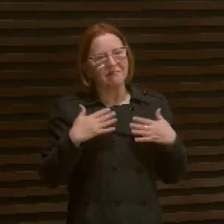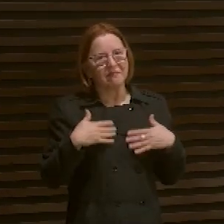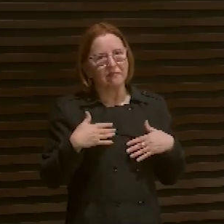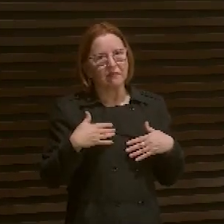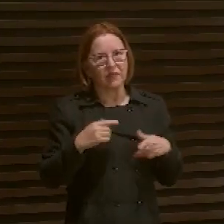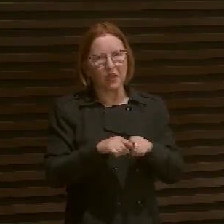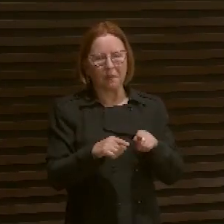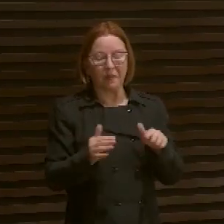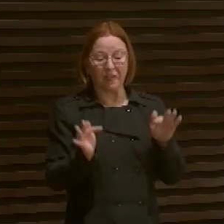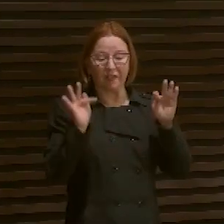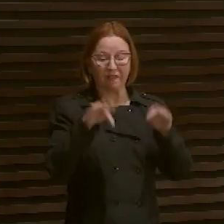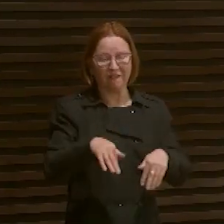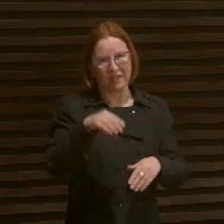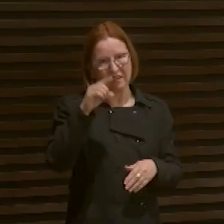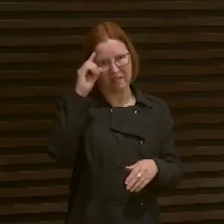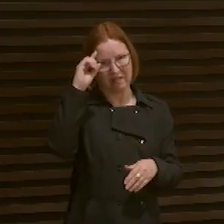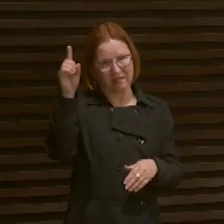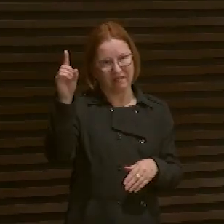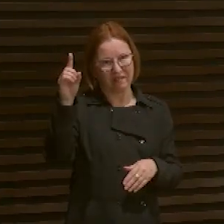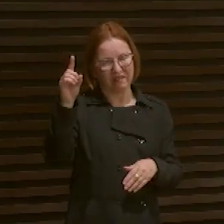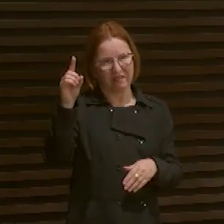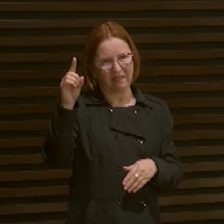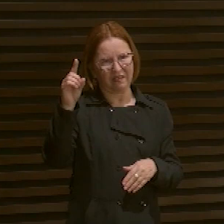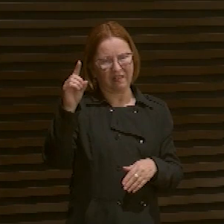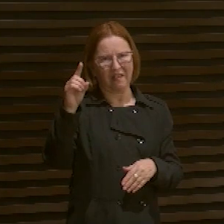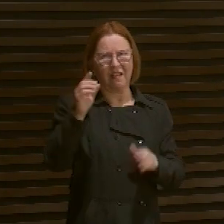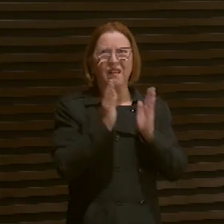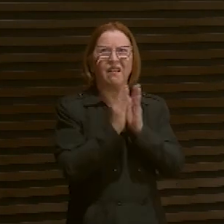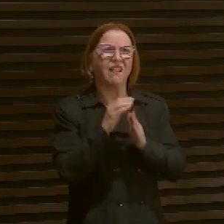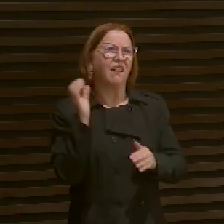mas chega no final do dia, a tua oração é de meio segundo e você já está dormindo.